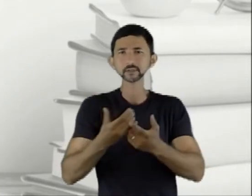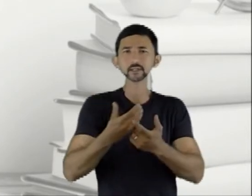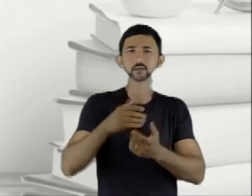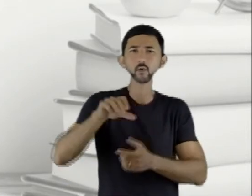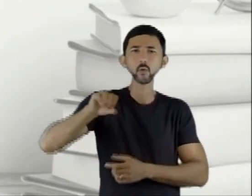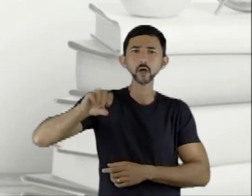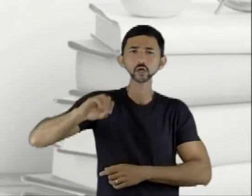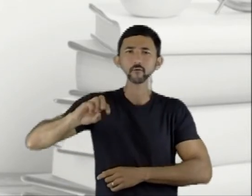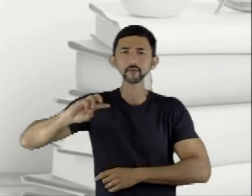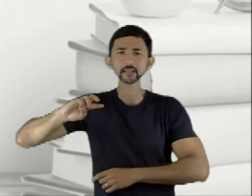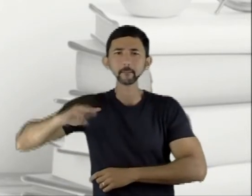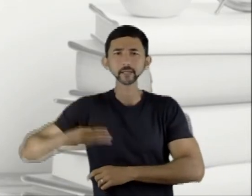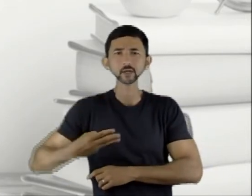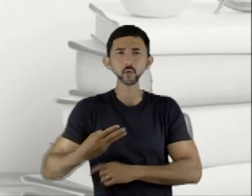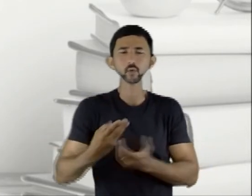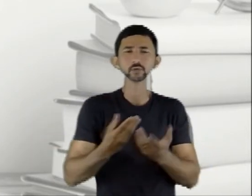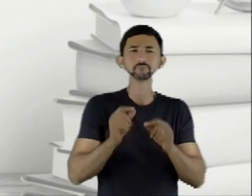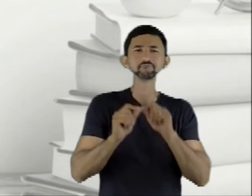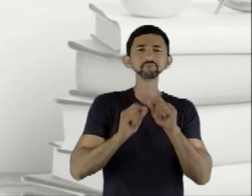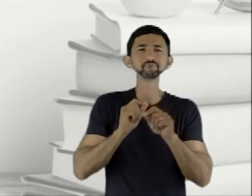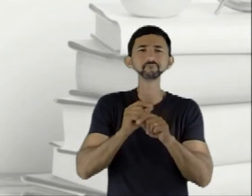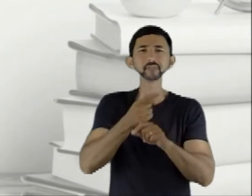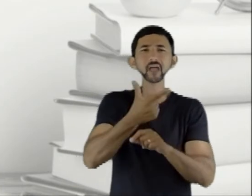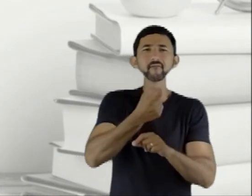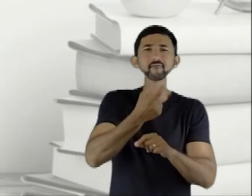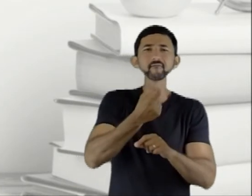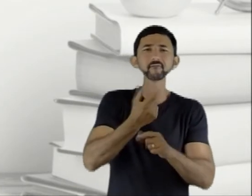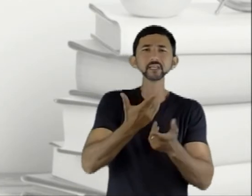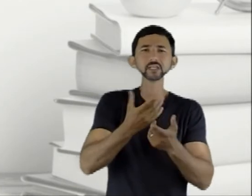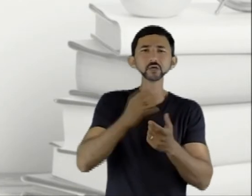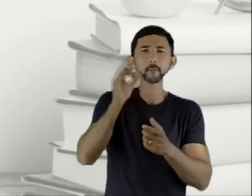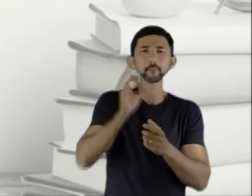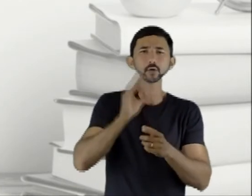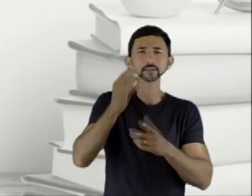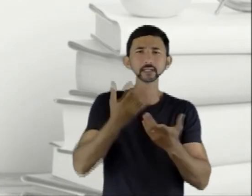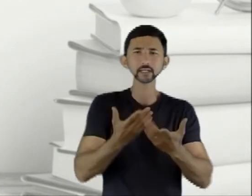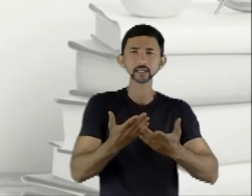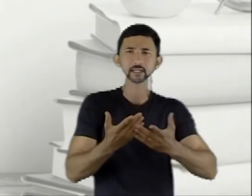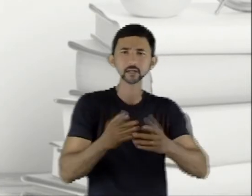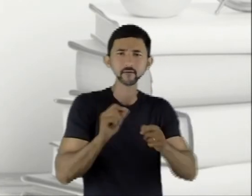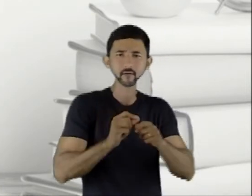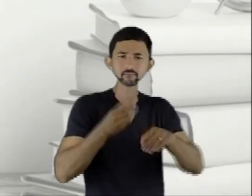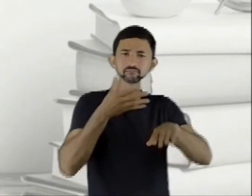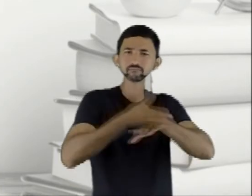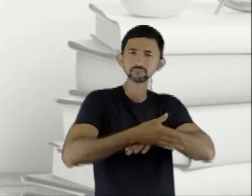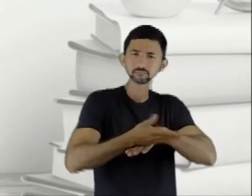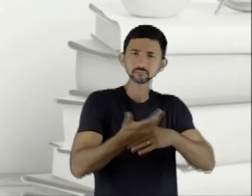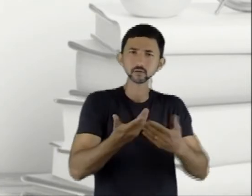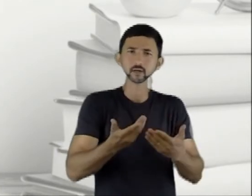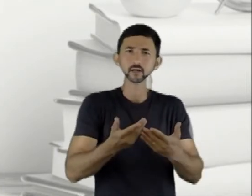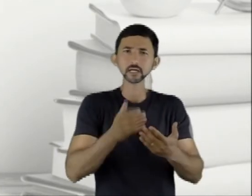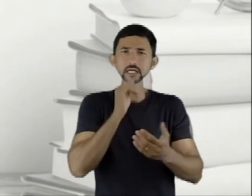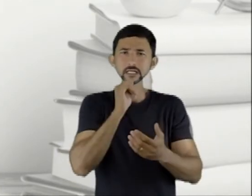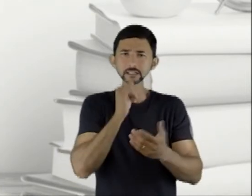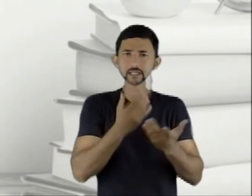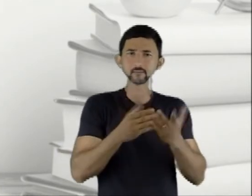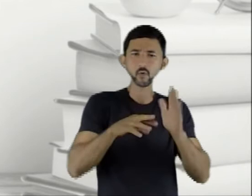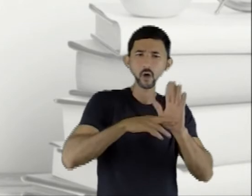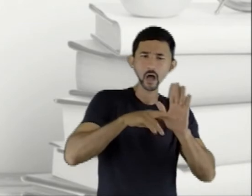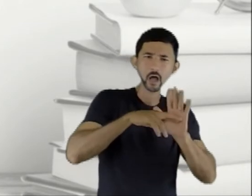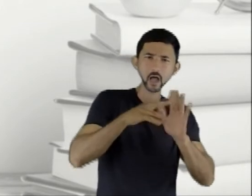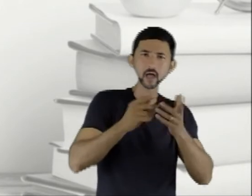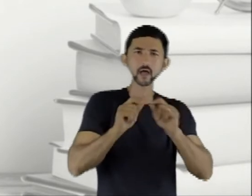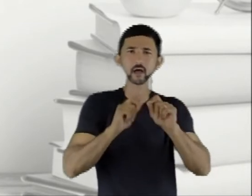milhões, 20%, vamos chamar de X. E aí você aplica lá a regra da